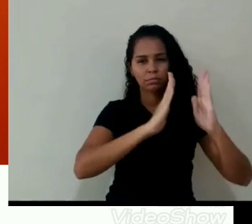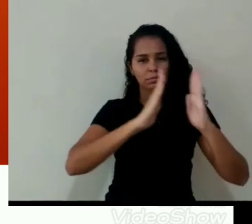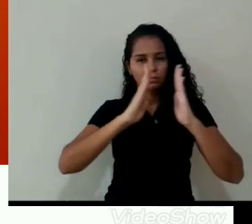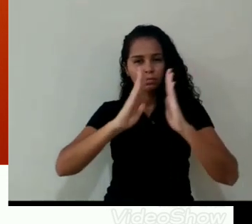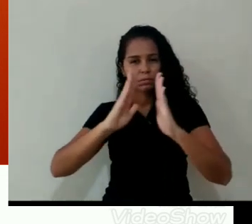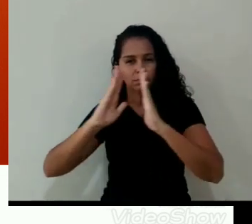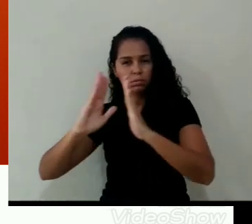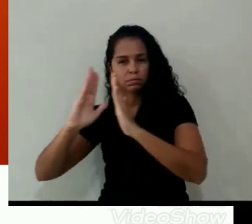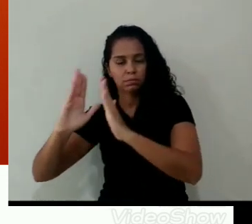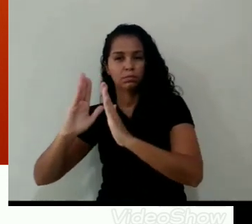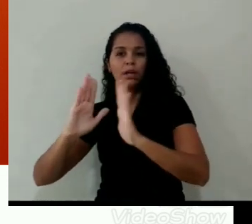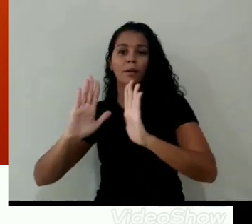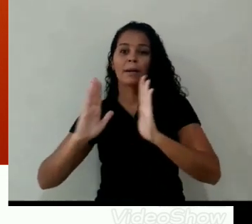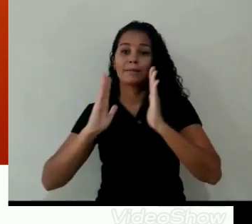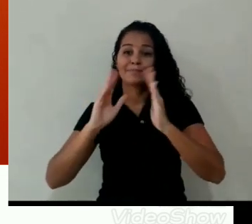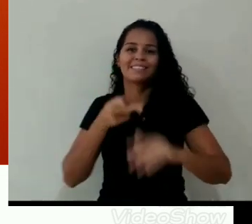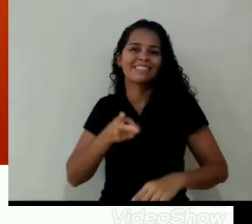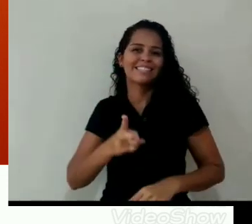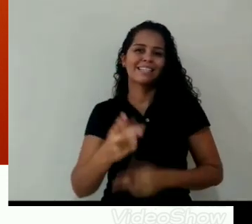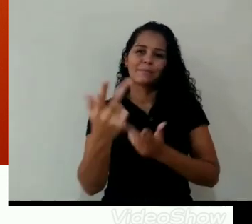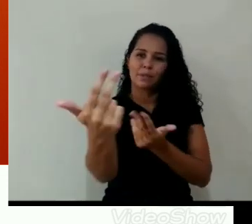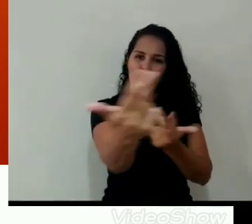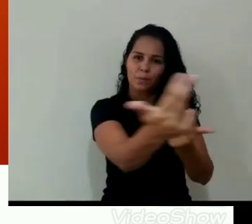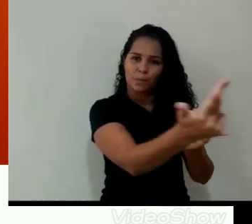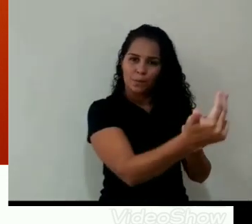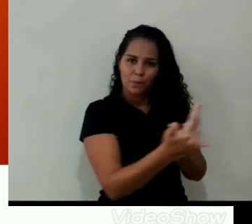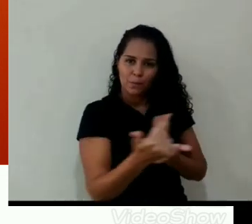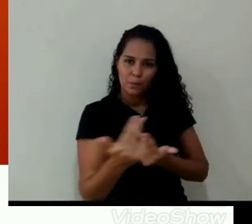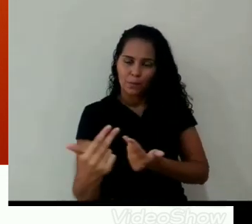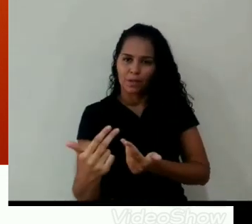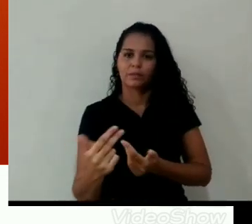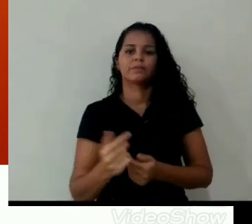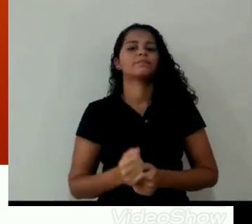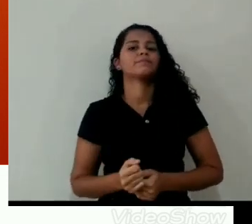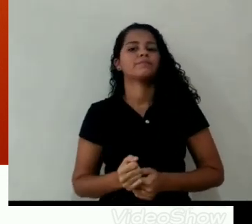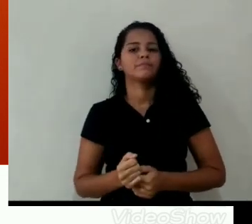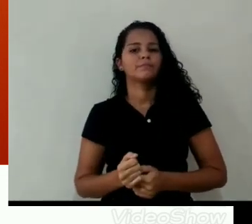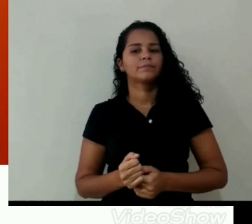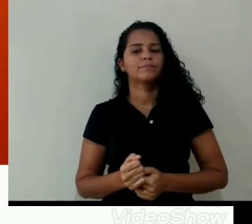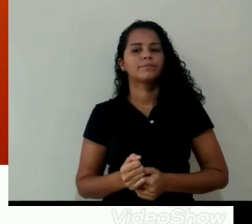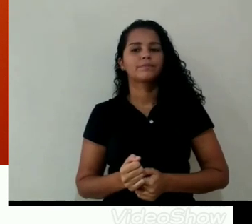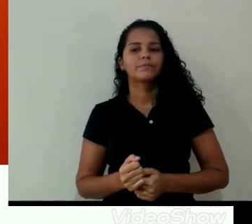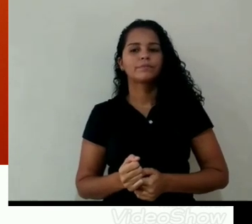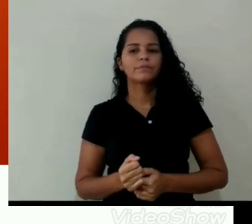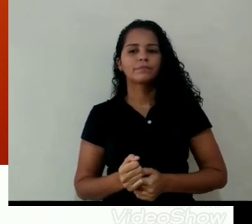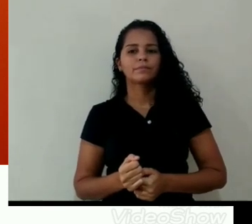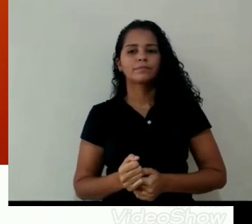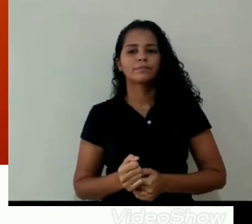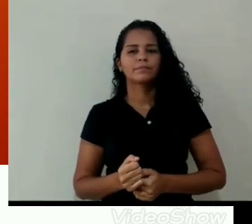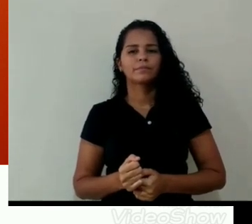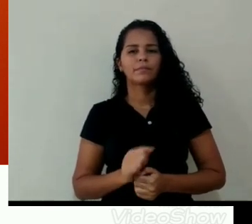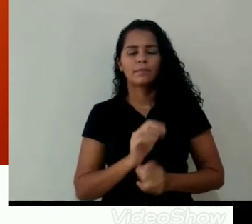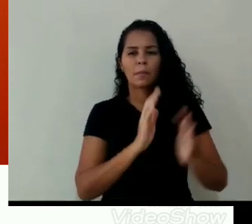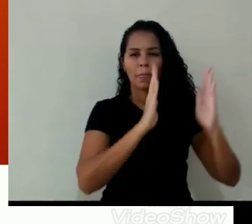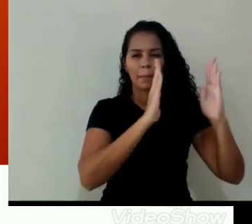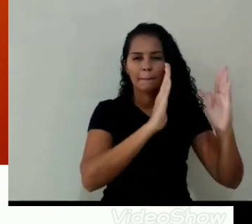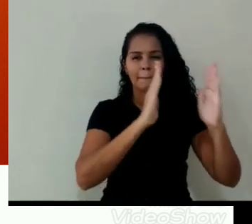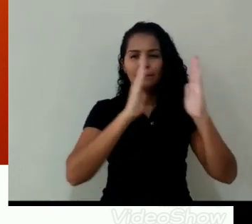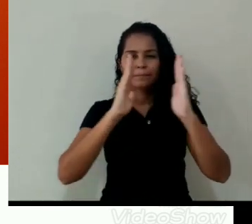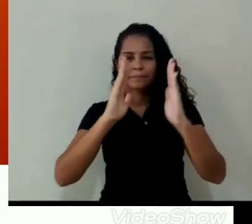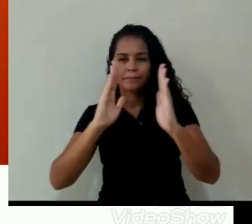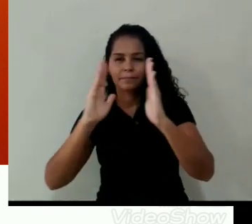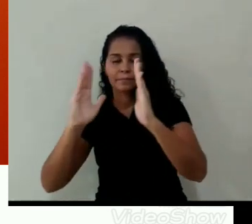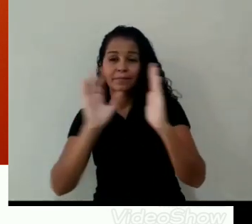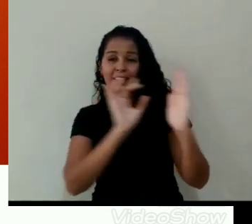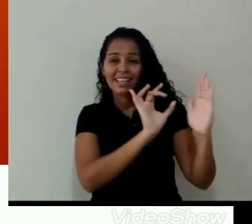partes sempre iguais. É muito importante que você não esqueça que as partes são iguais. Cada uma dessas